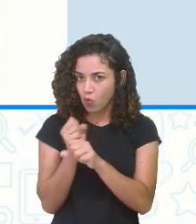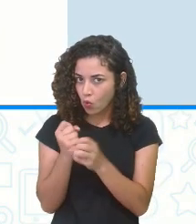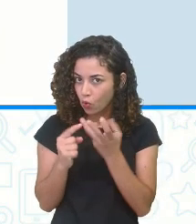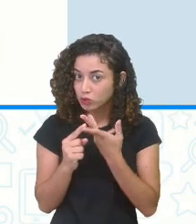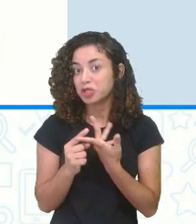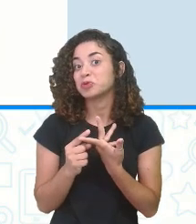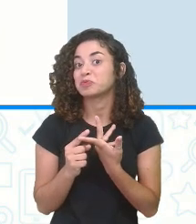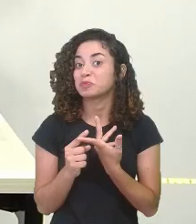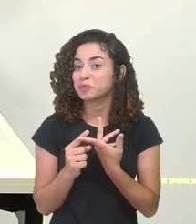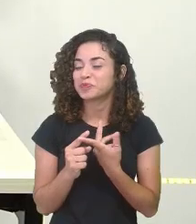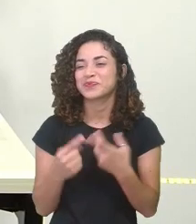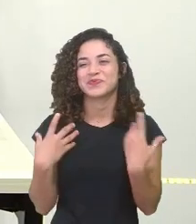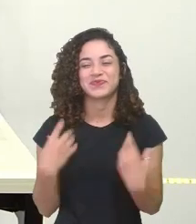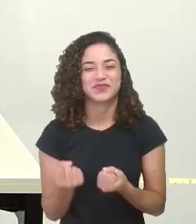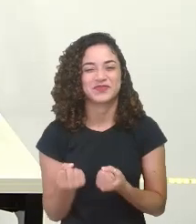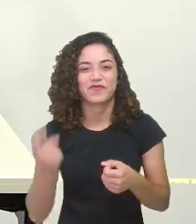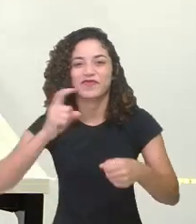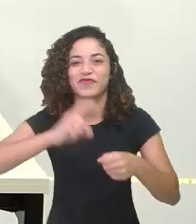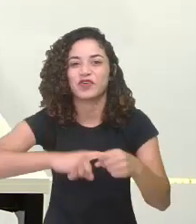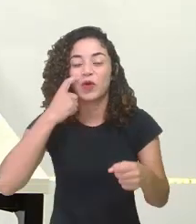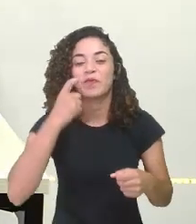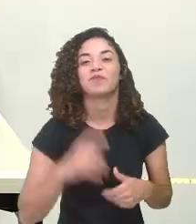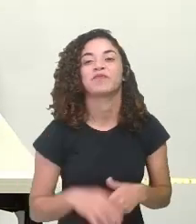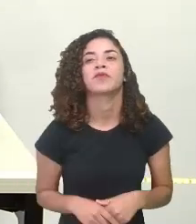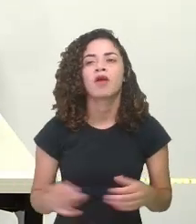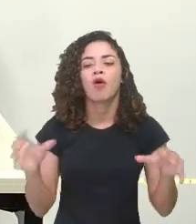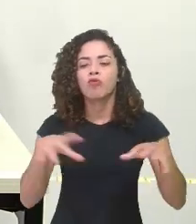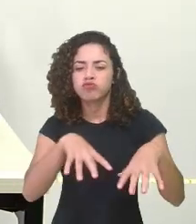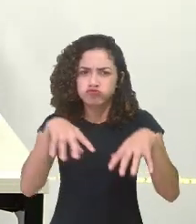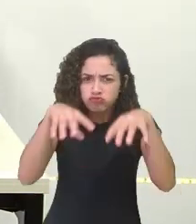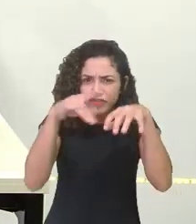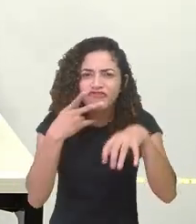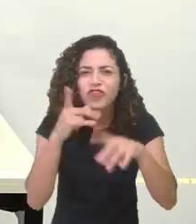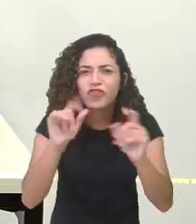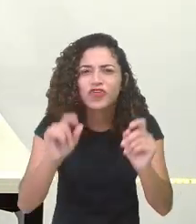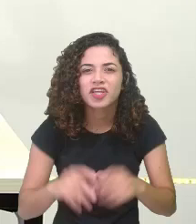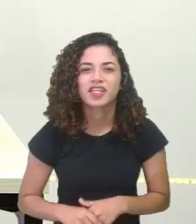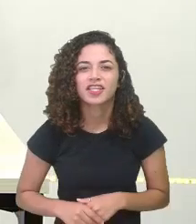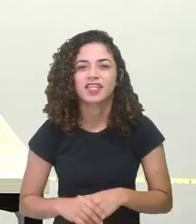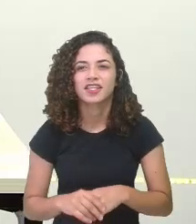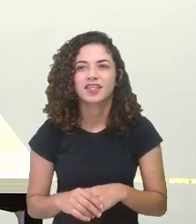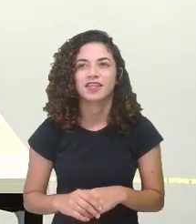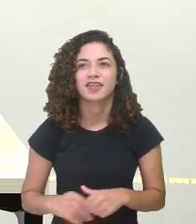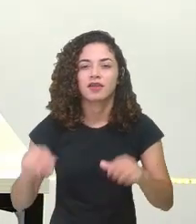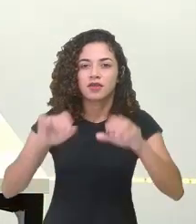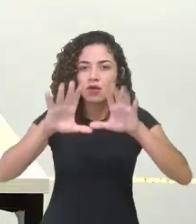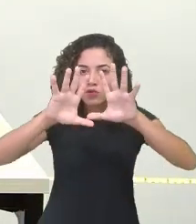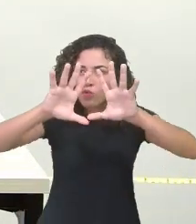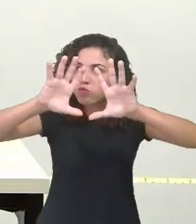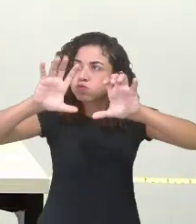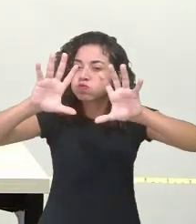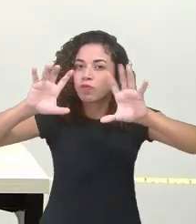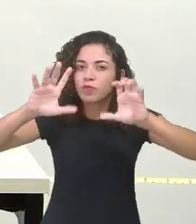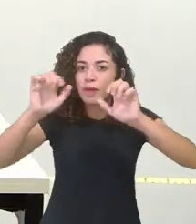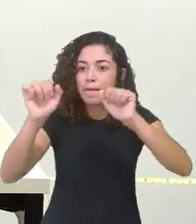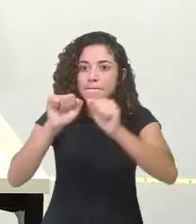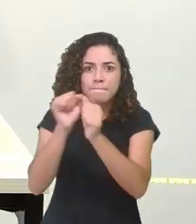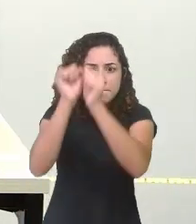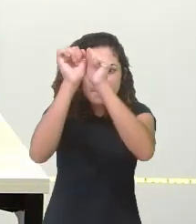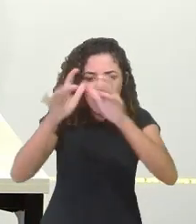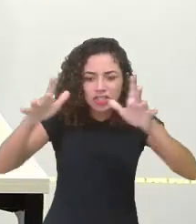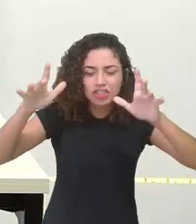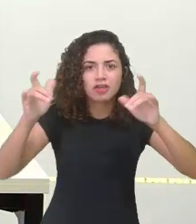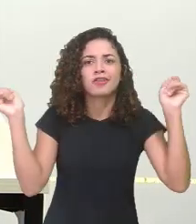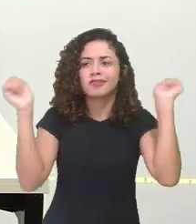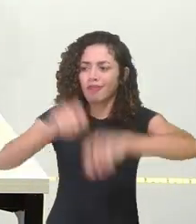Vamos lá, tá? Então, deixa eu voltar aqui à página. E aí o monstro falou o quê? Que uma nuvem mágica em que